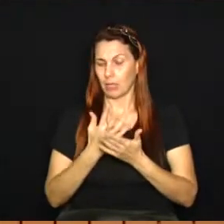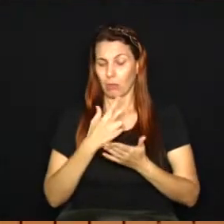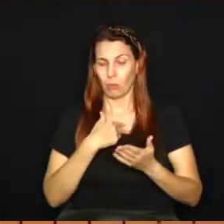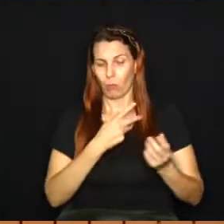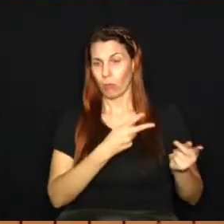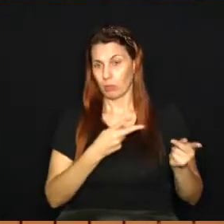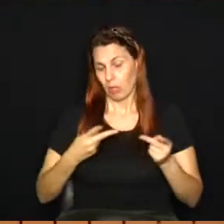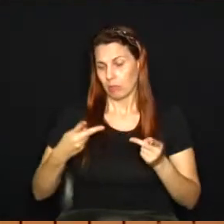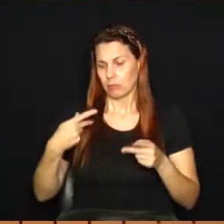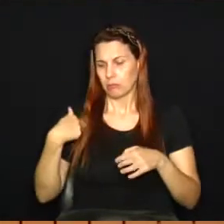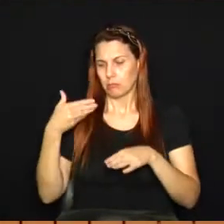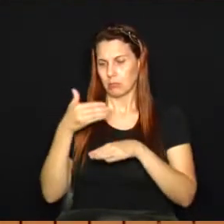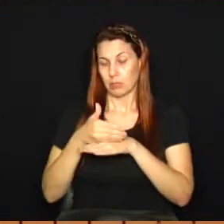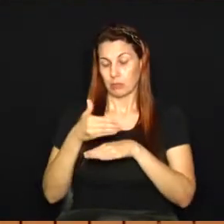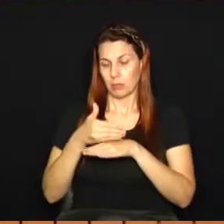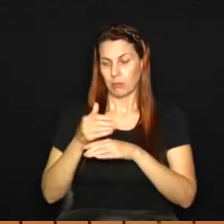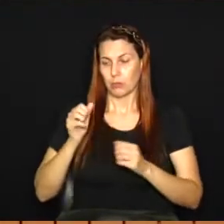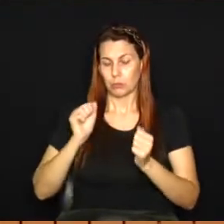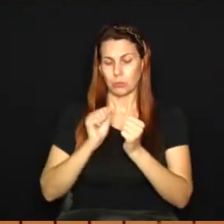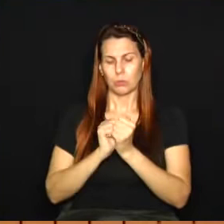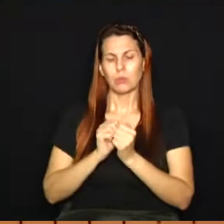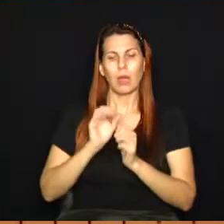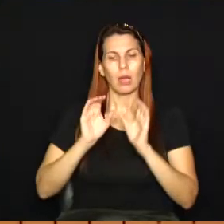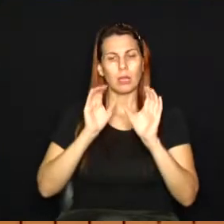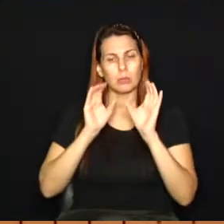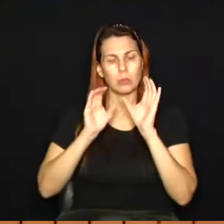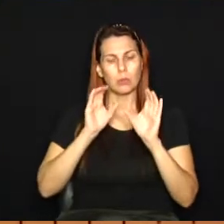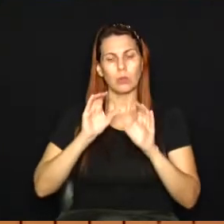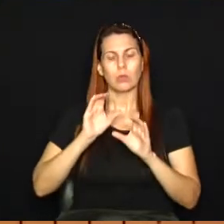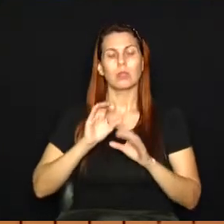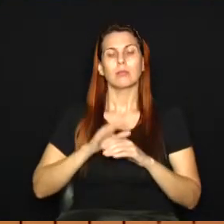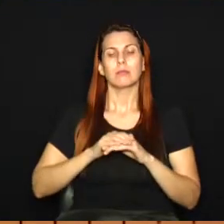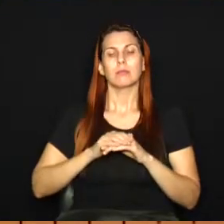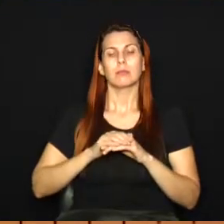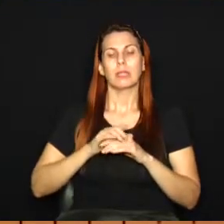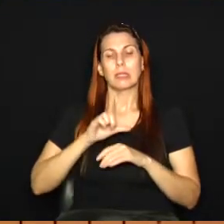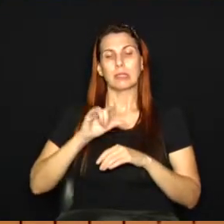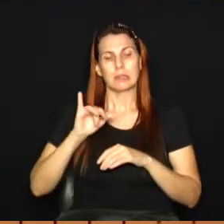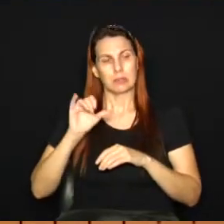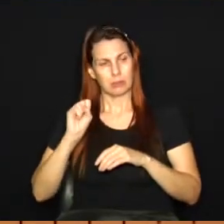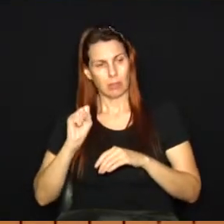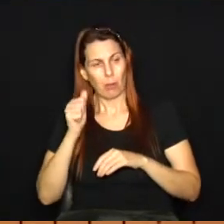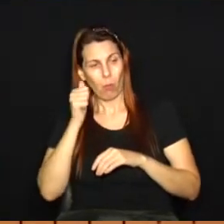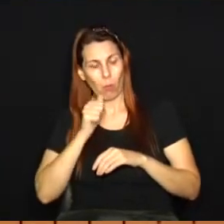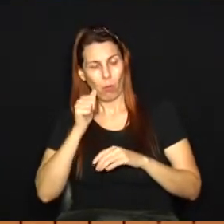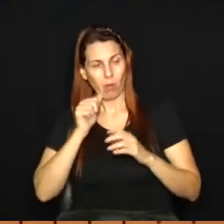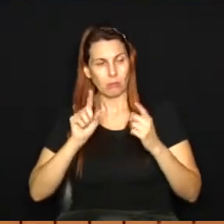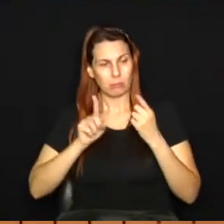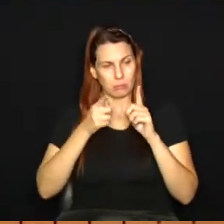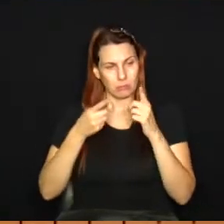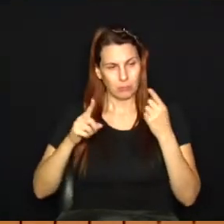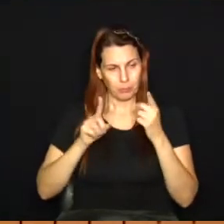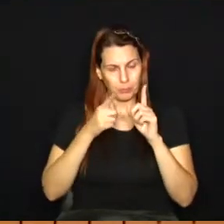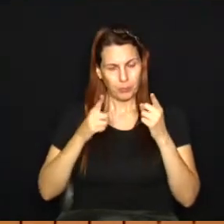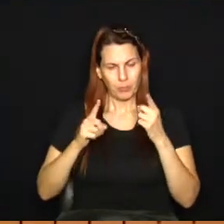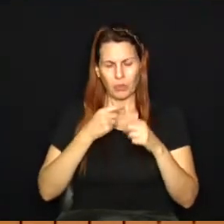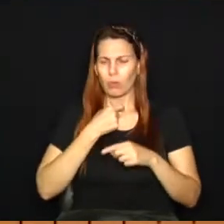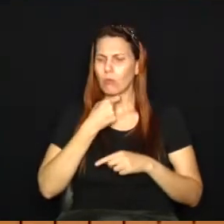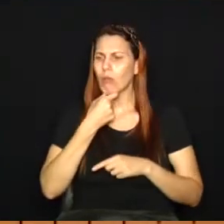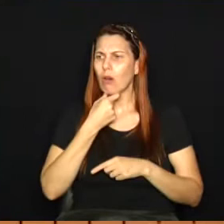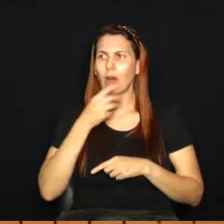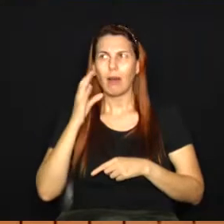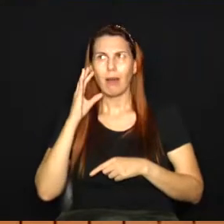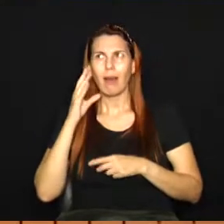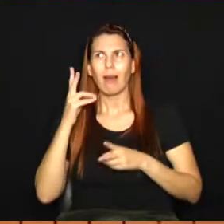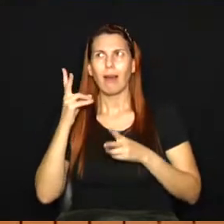né, da cantora Anisa Tanque, ela que cantou o hino. Foi impossível não reconhecer a voz dela ali naquela